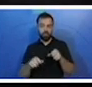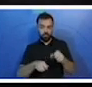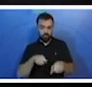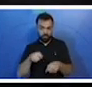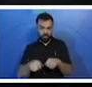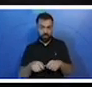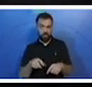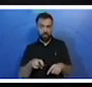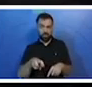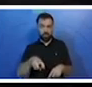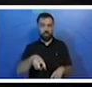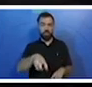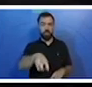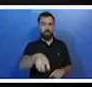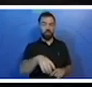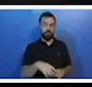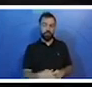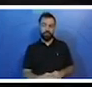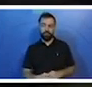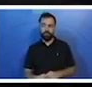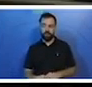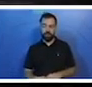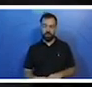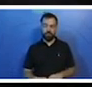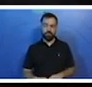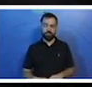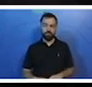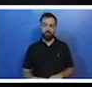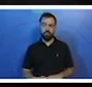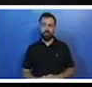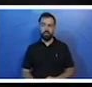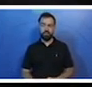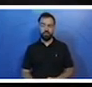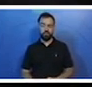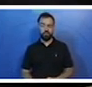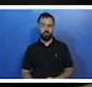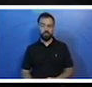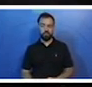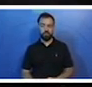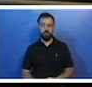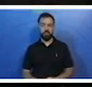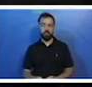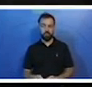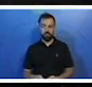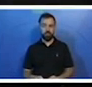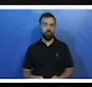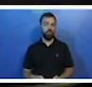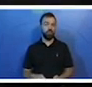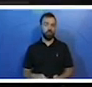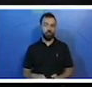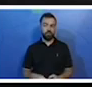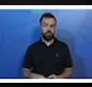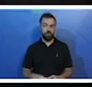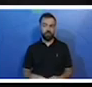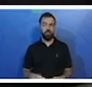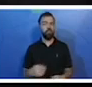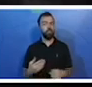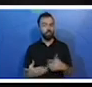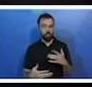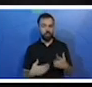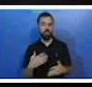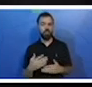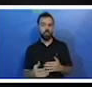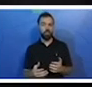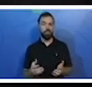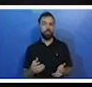quando as pessoas se juntam para fazer determinada atividade, o ciclismo proporciona isso. Não apenas na fase de aprendizagem, mas depois na fase